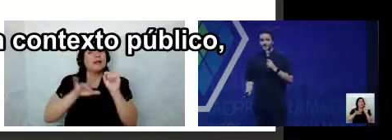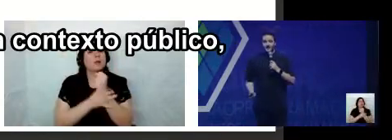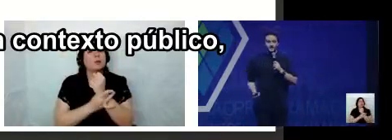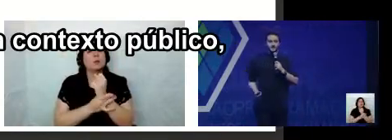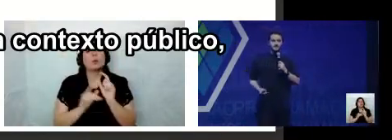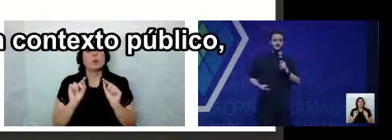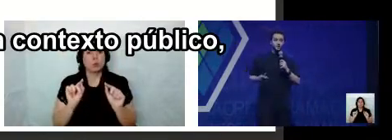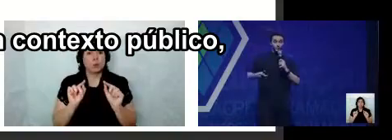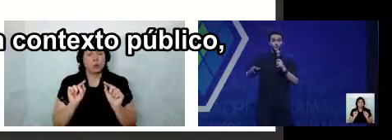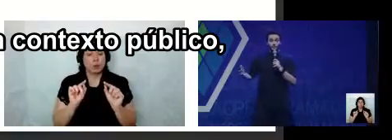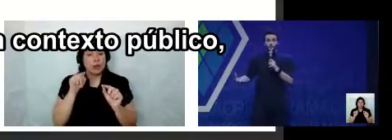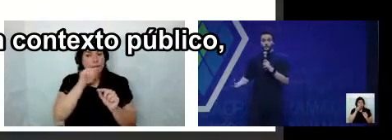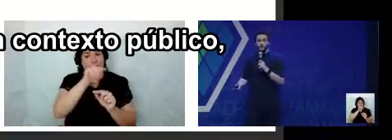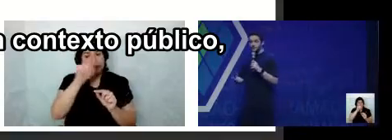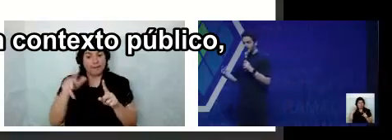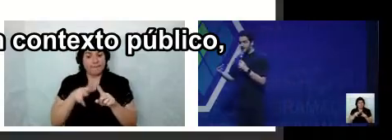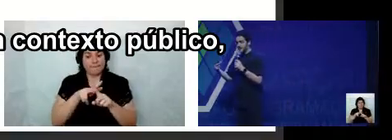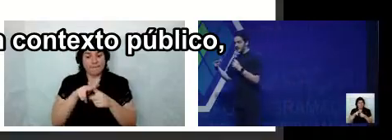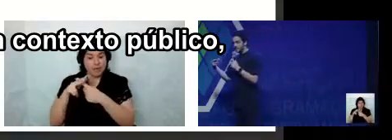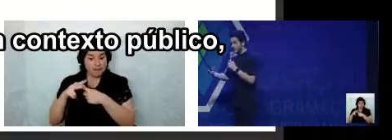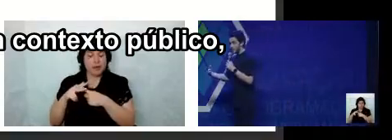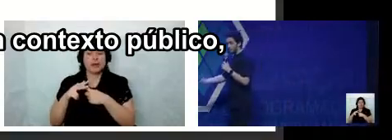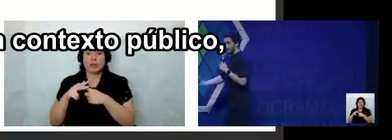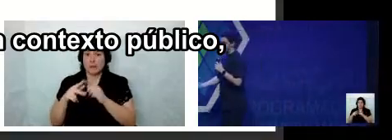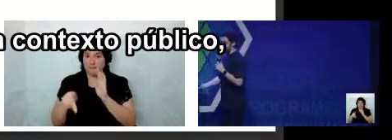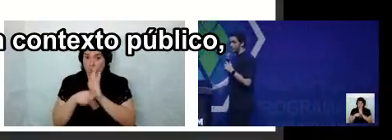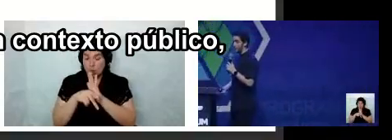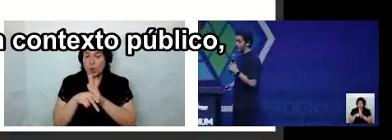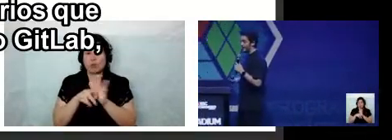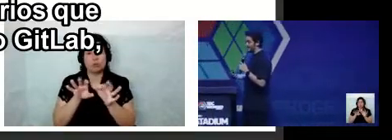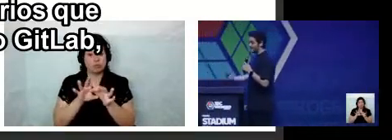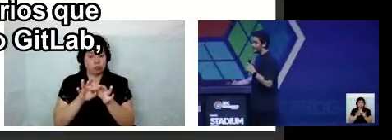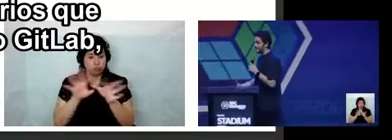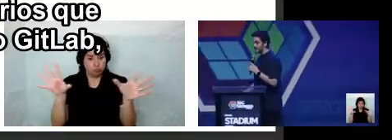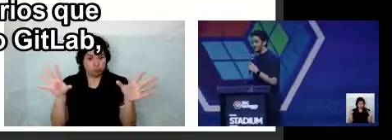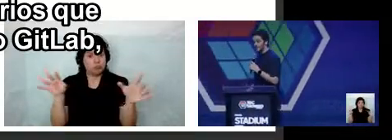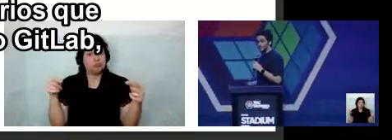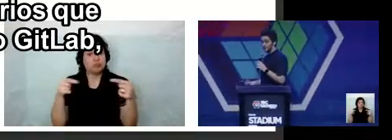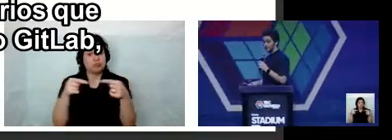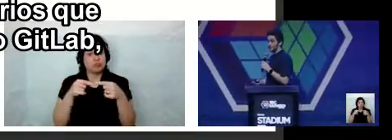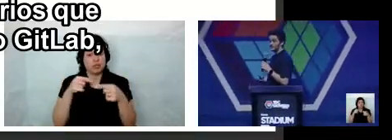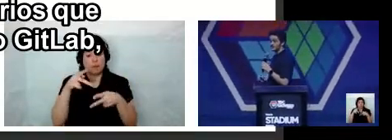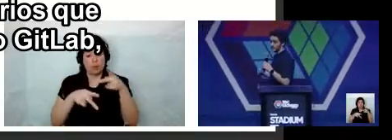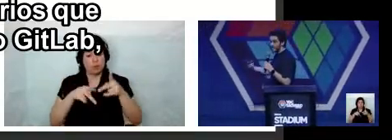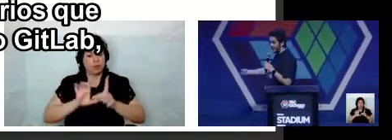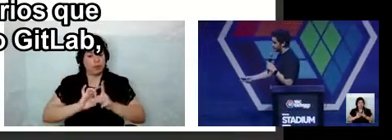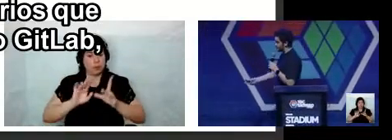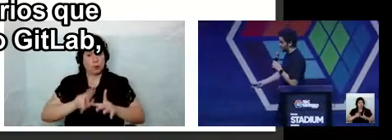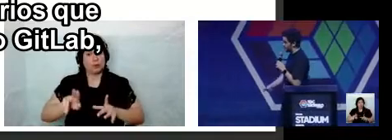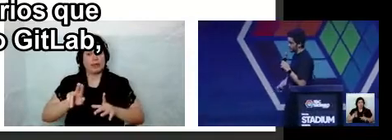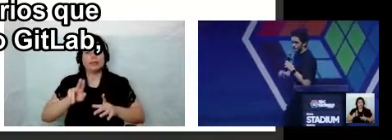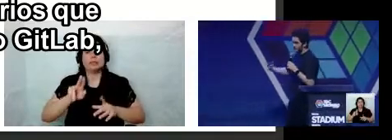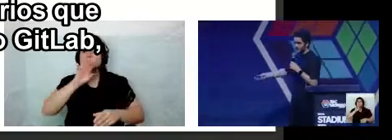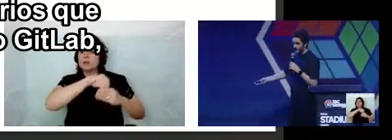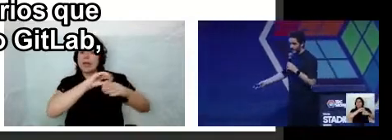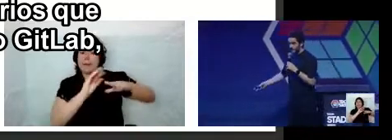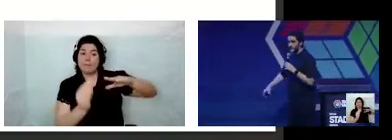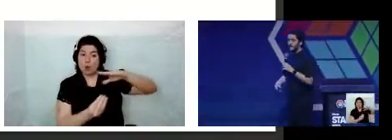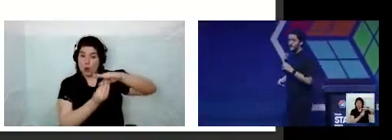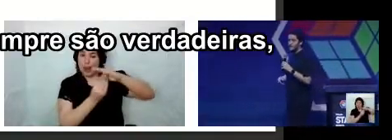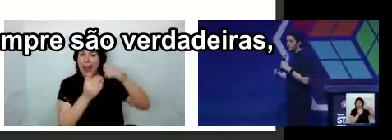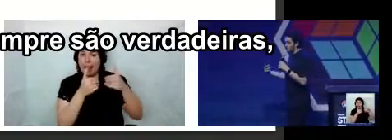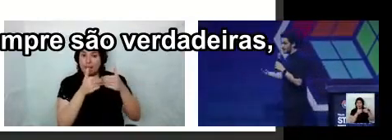Essas ferramentas de cunho público, em contexto público, elas se alimentam de repositórios que estão abertos no GitHub ou no